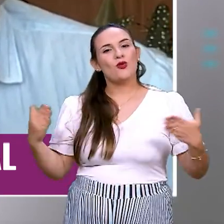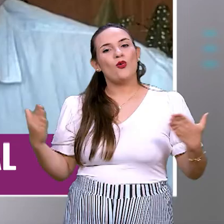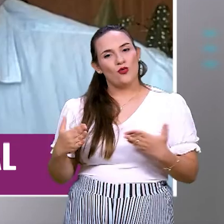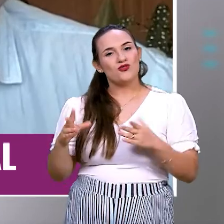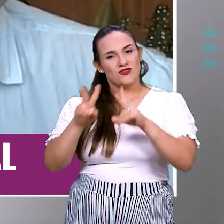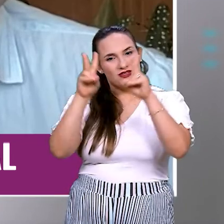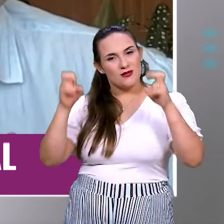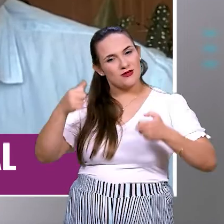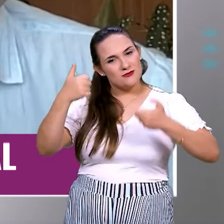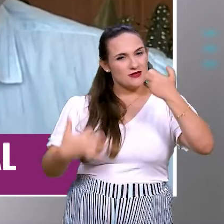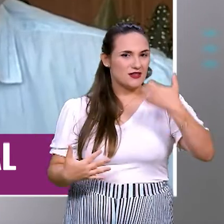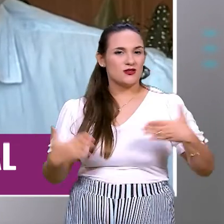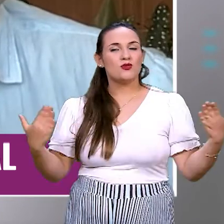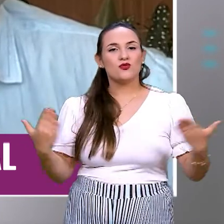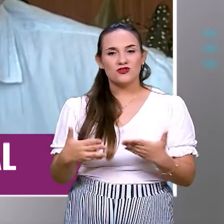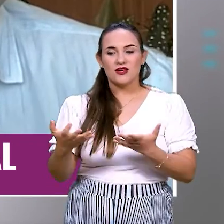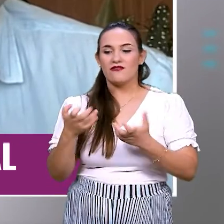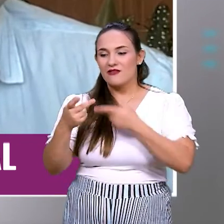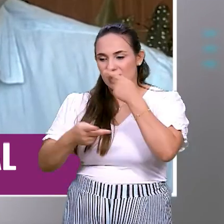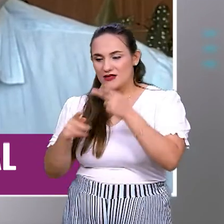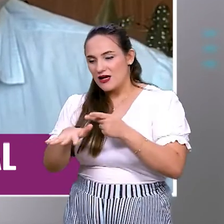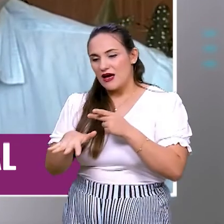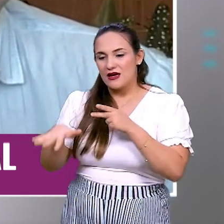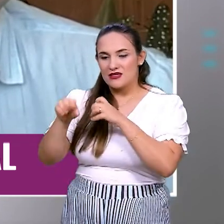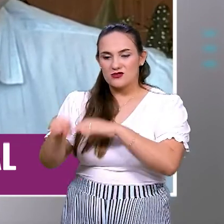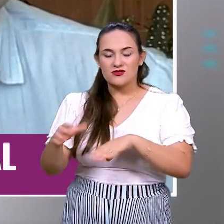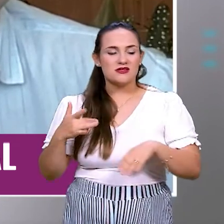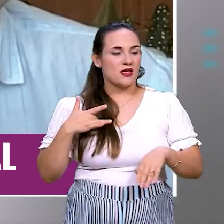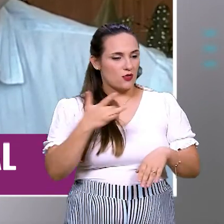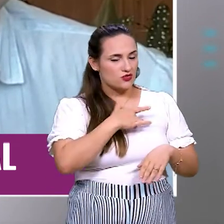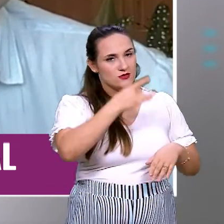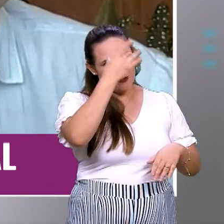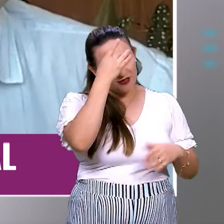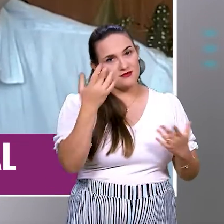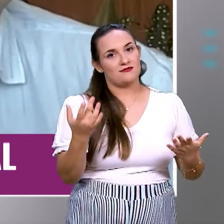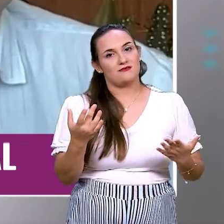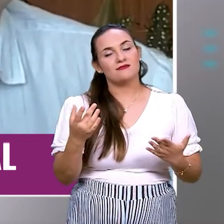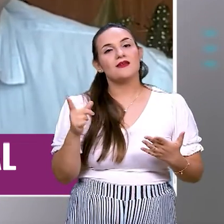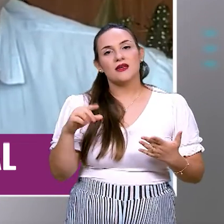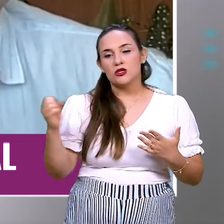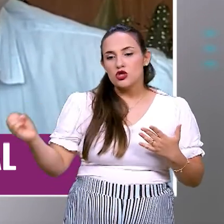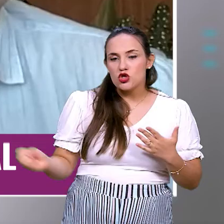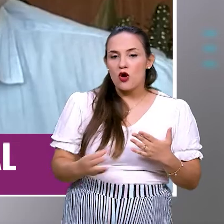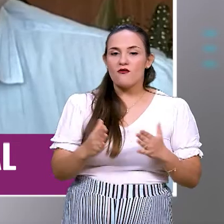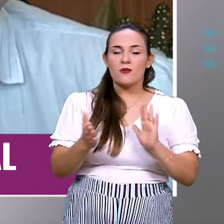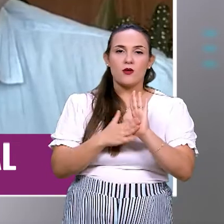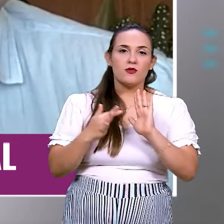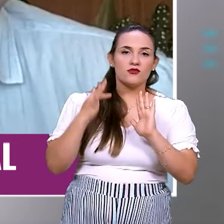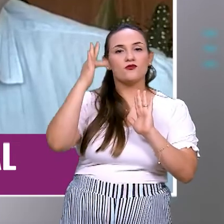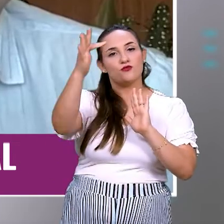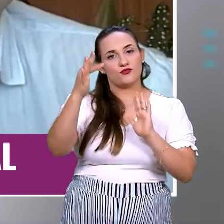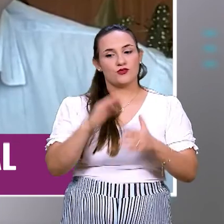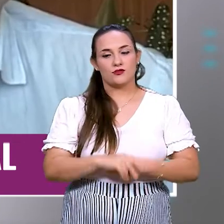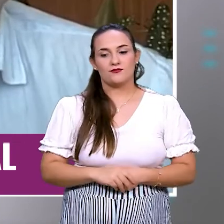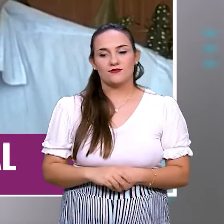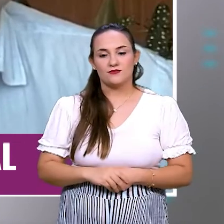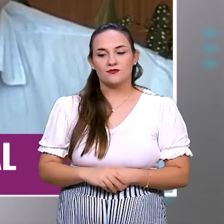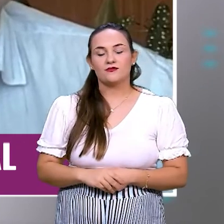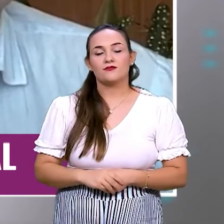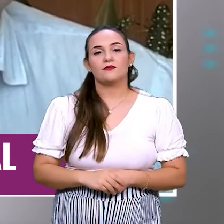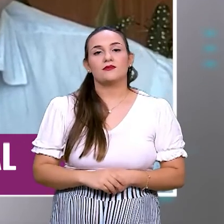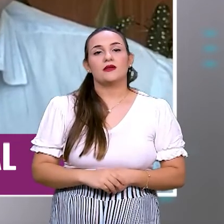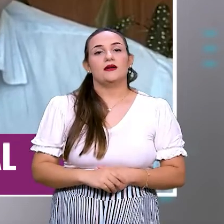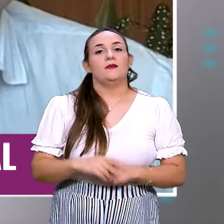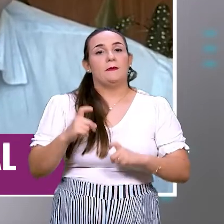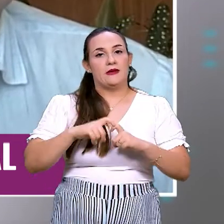tratando desse tema aqui, porque a gente quer falar de educação, quer falar de saúde mental e traçar aí novas perspectivas para o futuro. Dr.